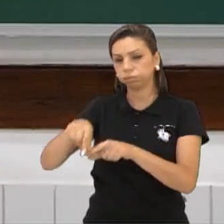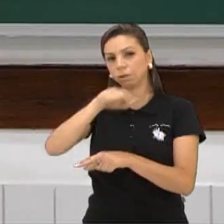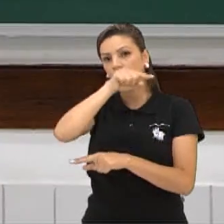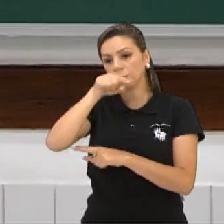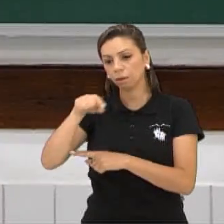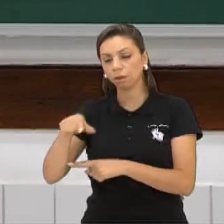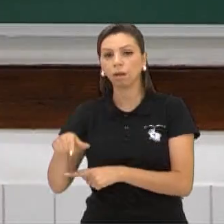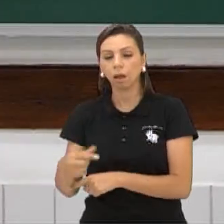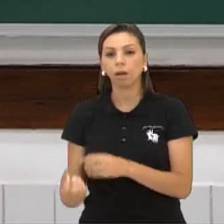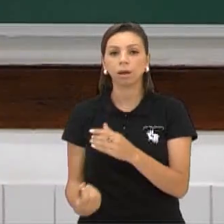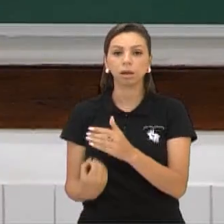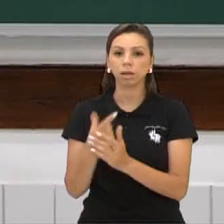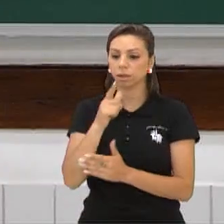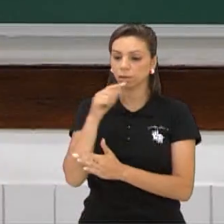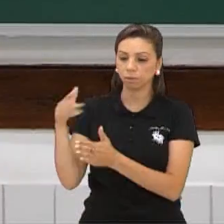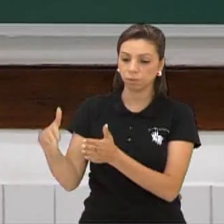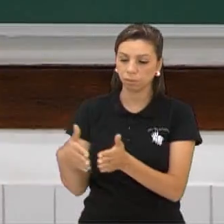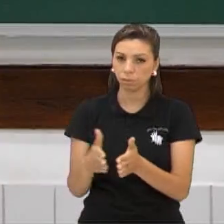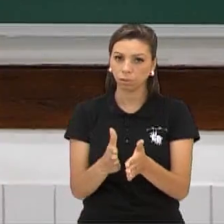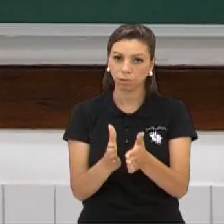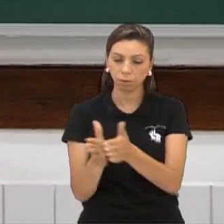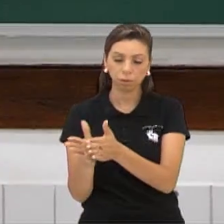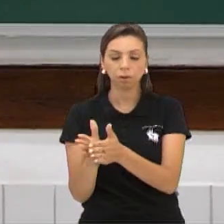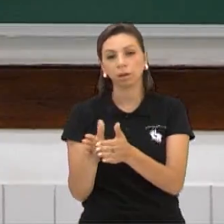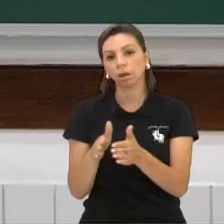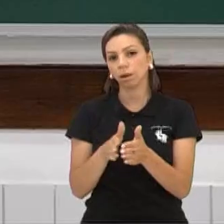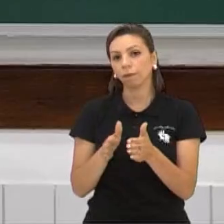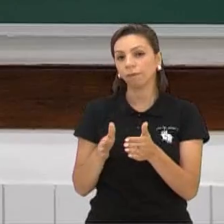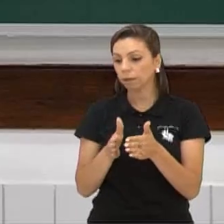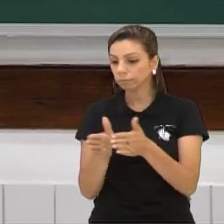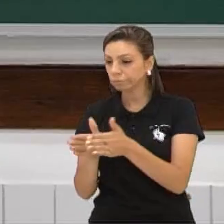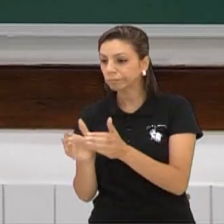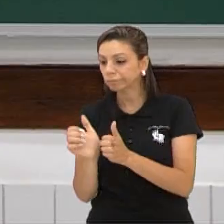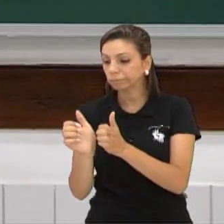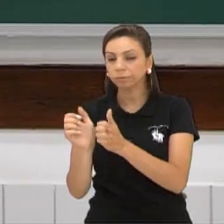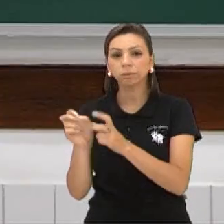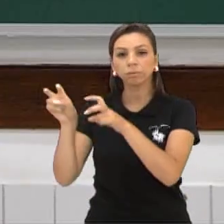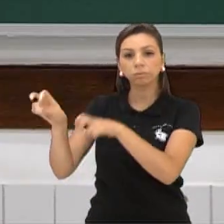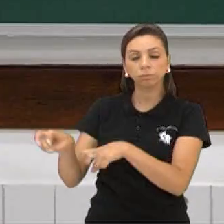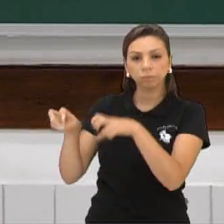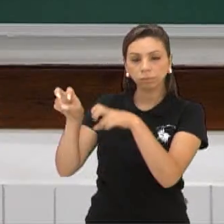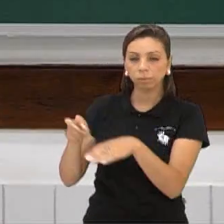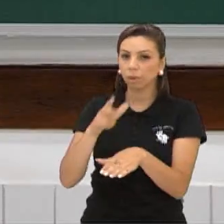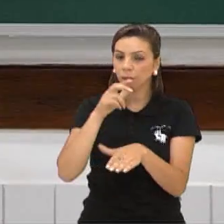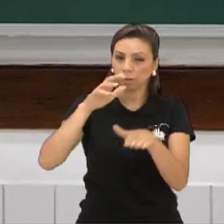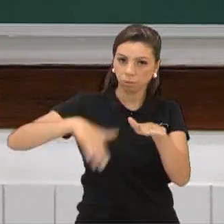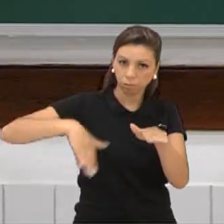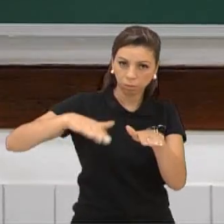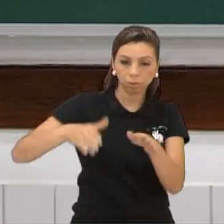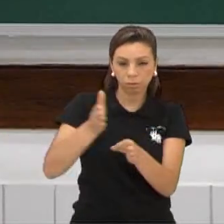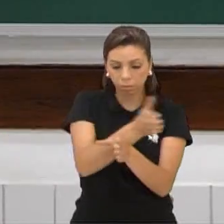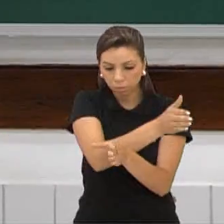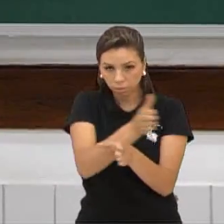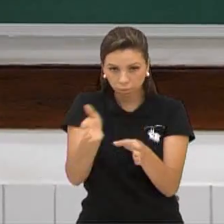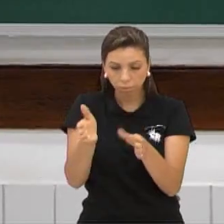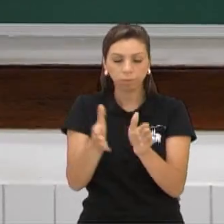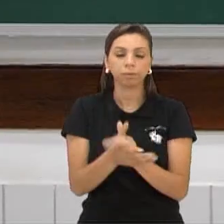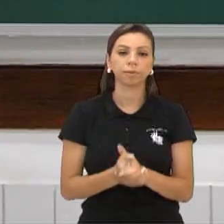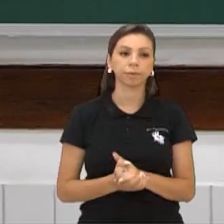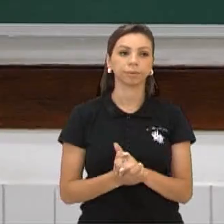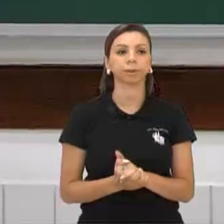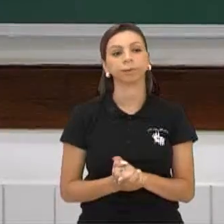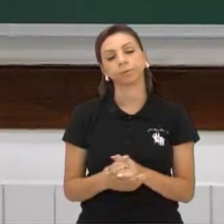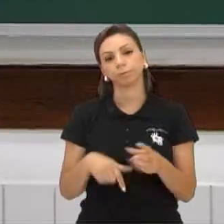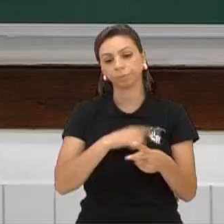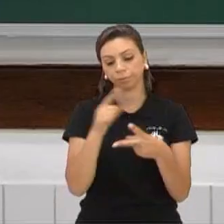nossos rios que vão em direção ao interior, em sua maioria, sendo a Serra do Mar um divisor de águas. Item 2,